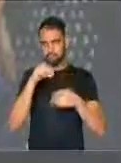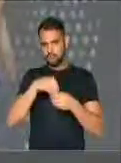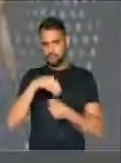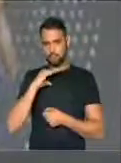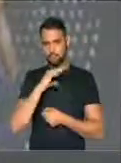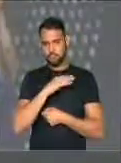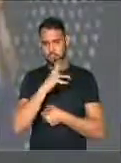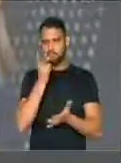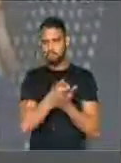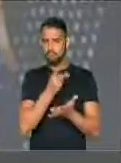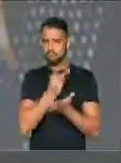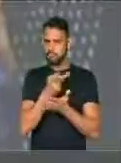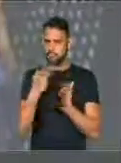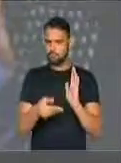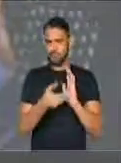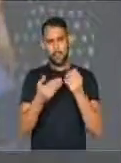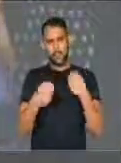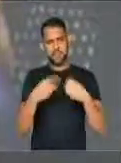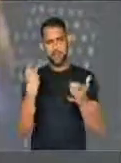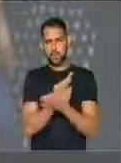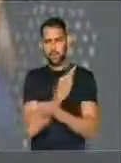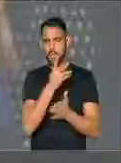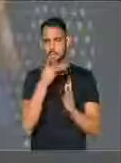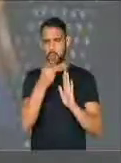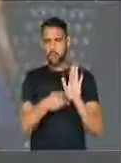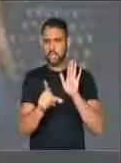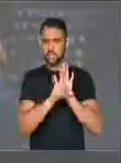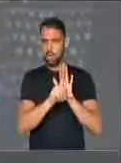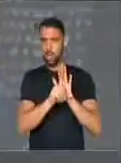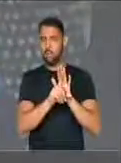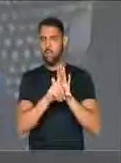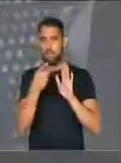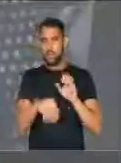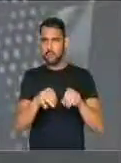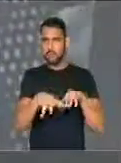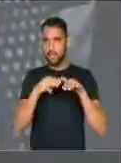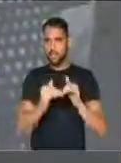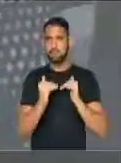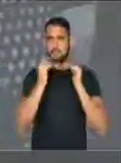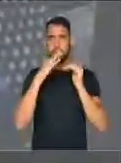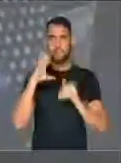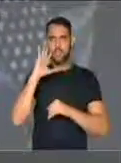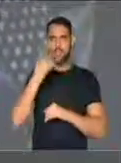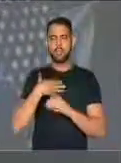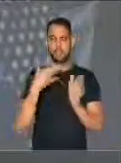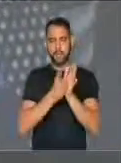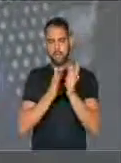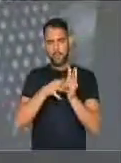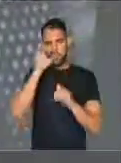Dentro das comissões permanentes dessa casa, como deve acontecer, e este plenário soberanamente decidir. Parabéns a Vossa Excelência.